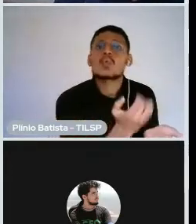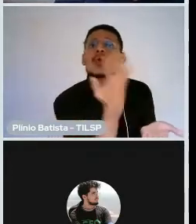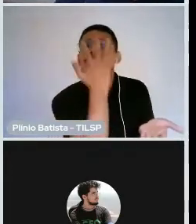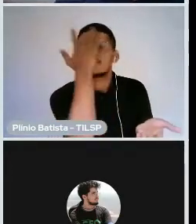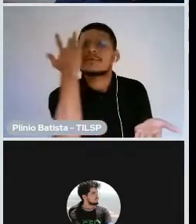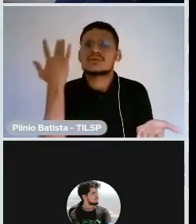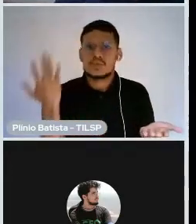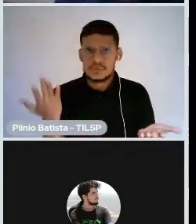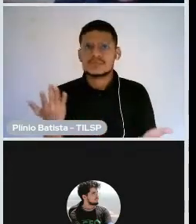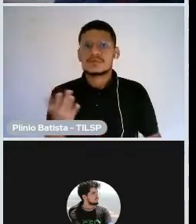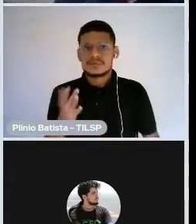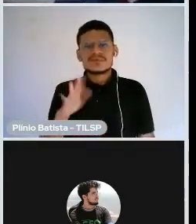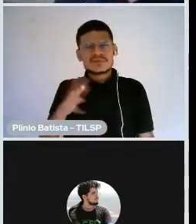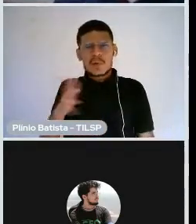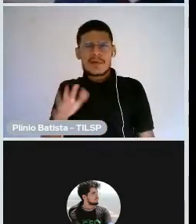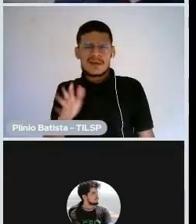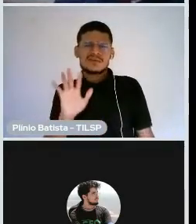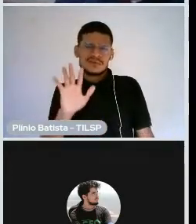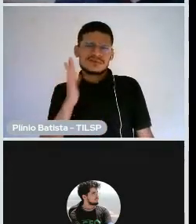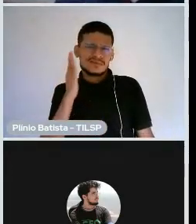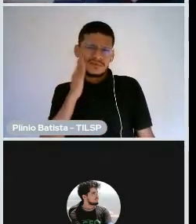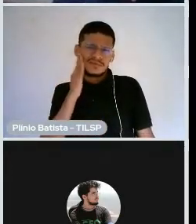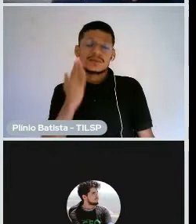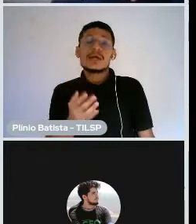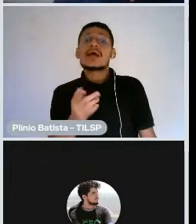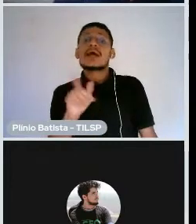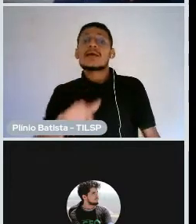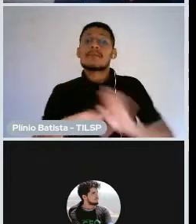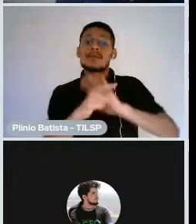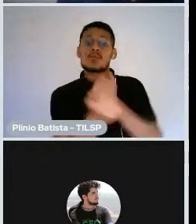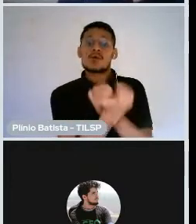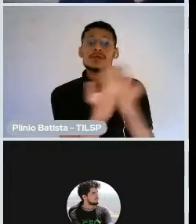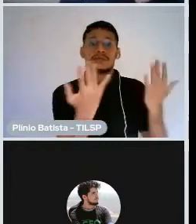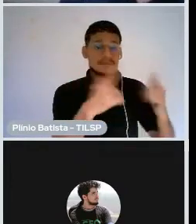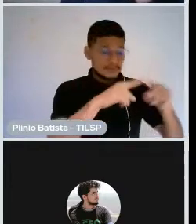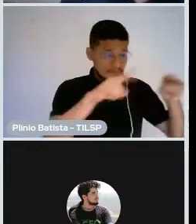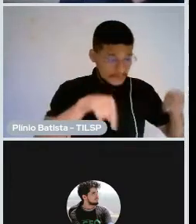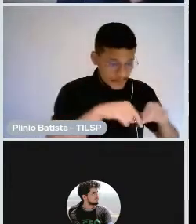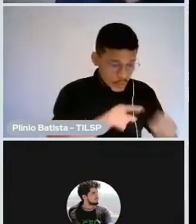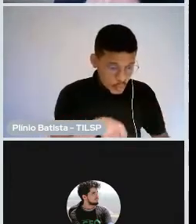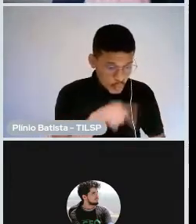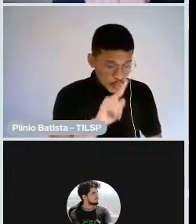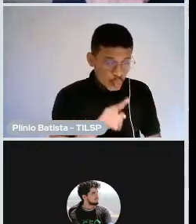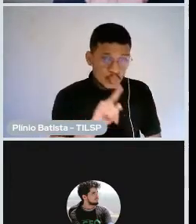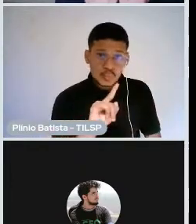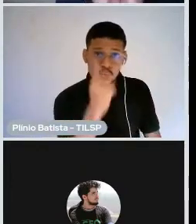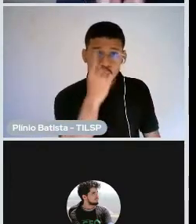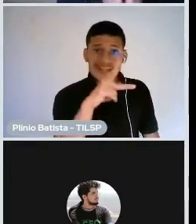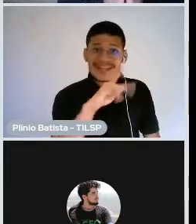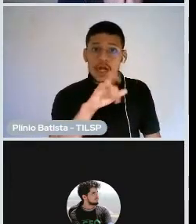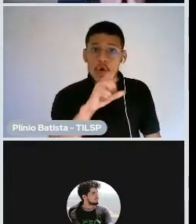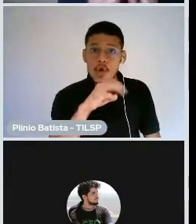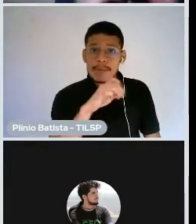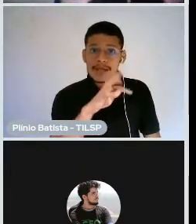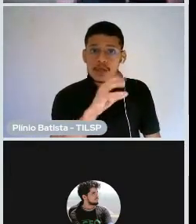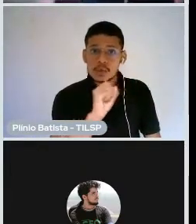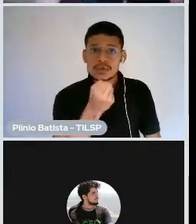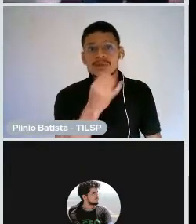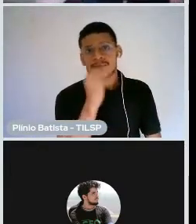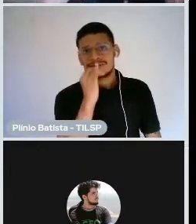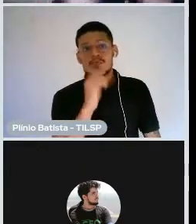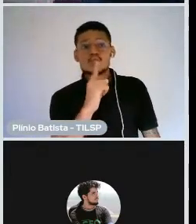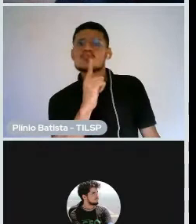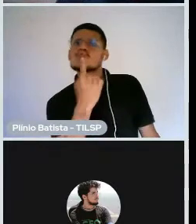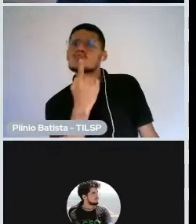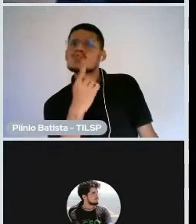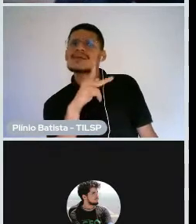isso. É a quantidade de pessoas que vai ter por 1 quilômetro quadrado. E aí a gente vai ver se a gente tem uma densidade de pessoas em 1 quilômetro muito